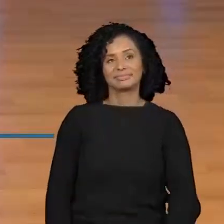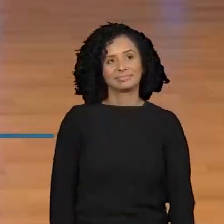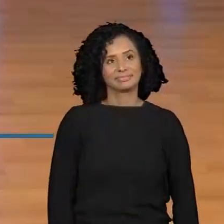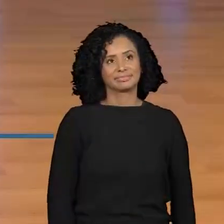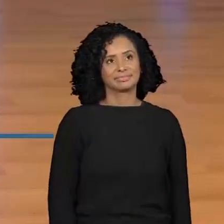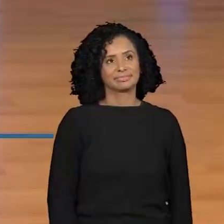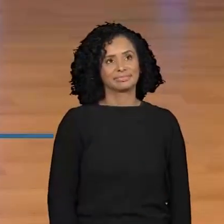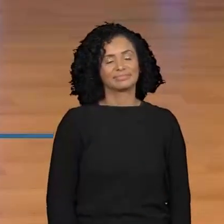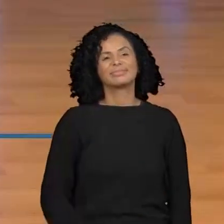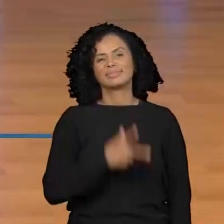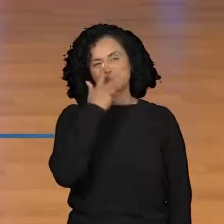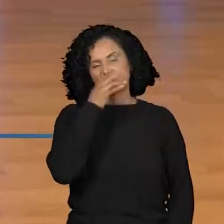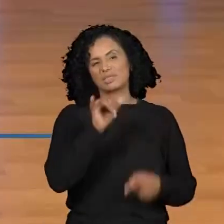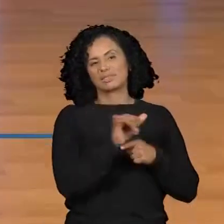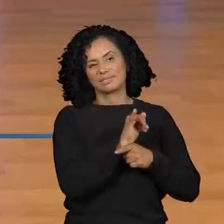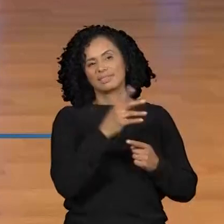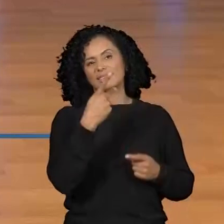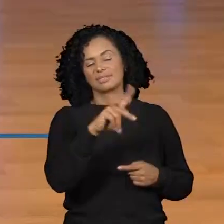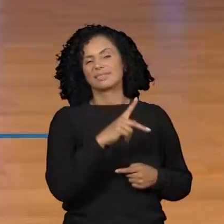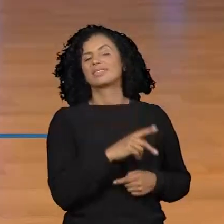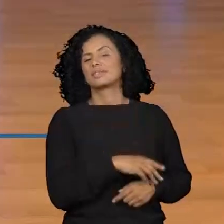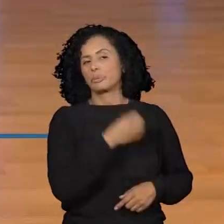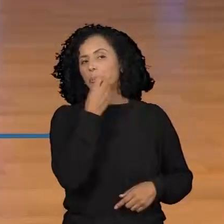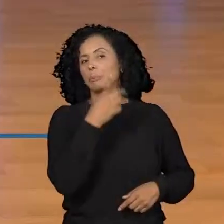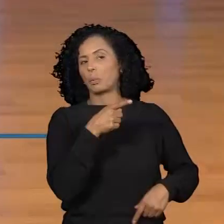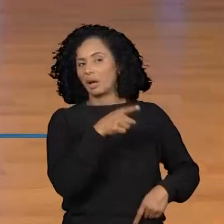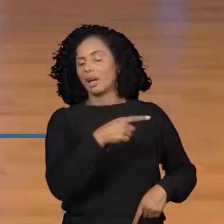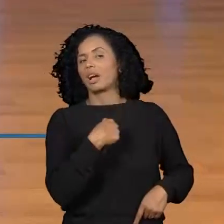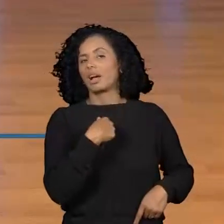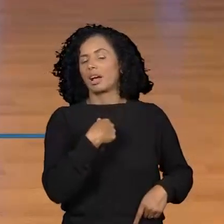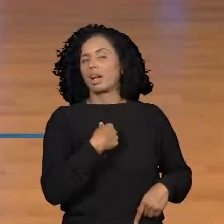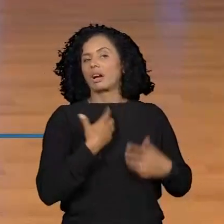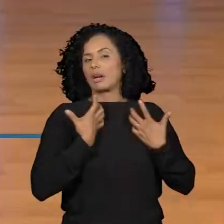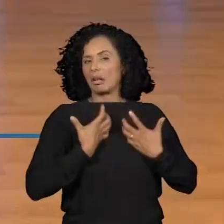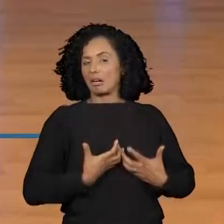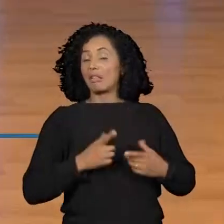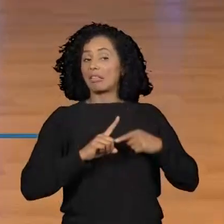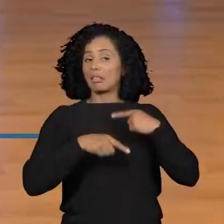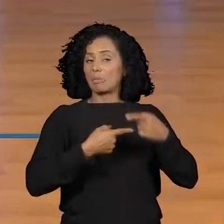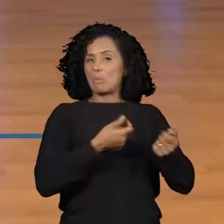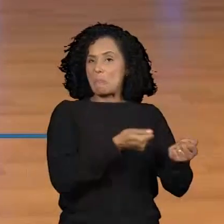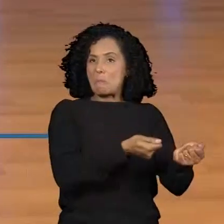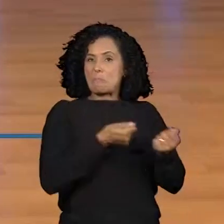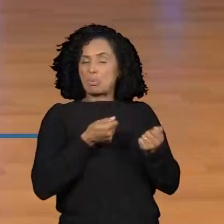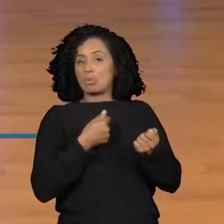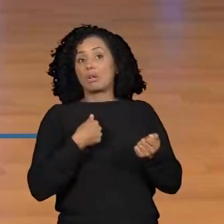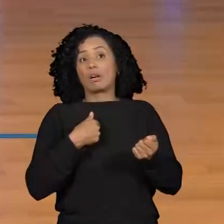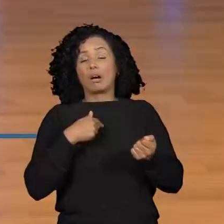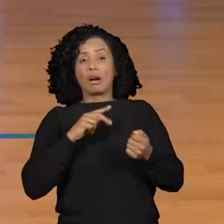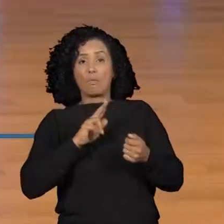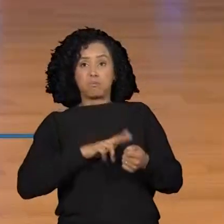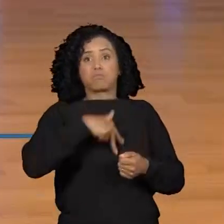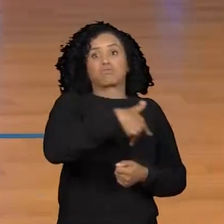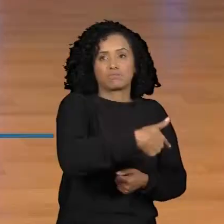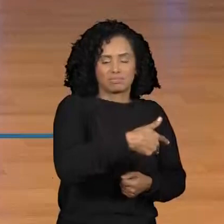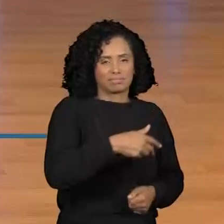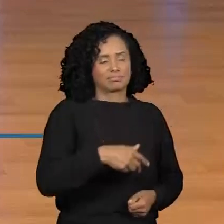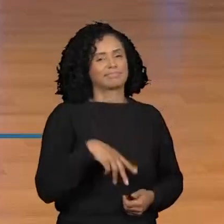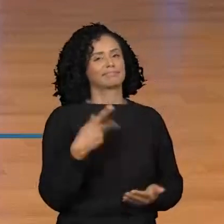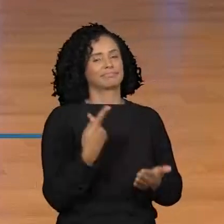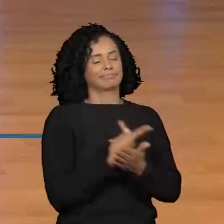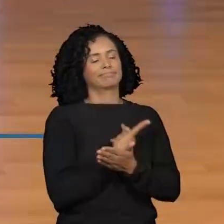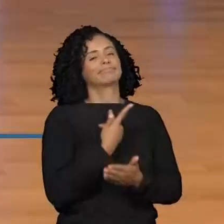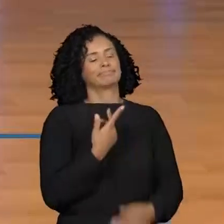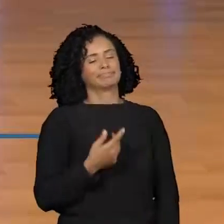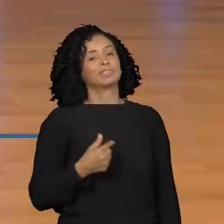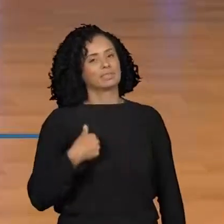Ele tá usando uma estratégia muito boa, ele tá me cansando pra depois ele me puxar de uma vez só. Ó, estratégias que A gente tem